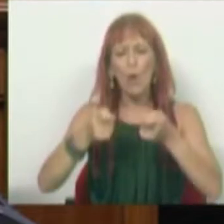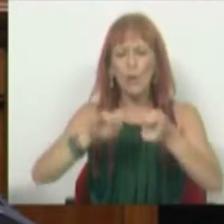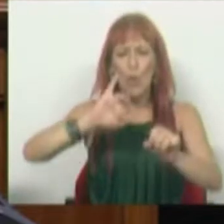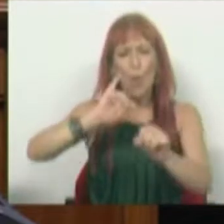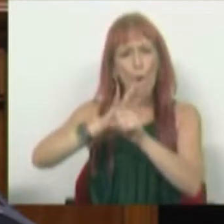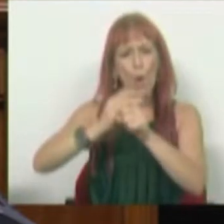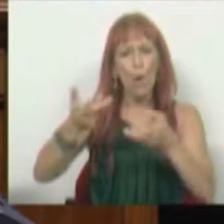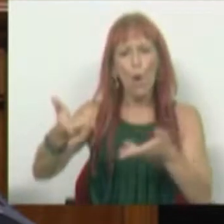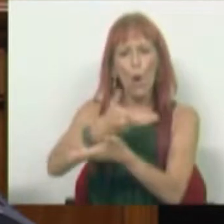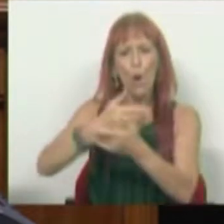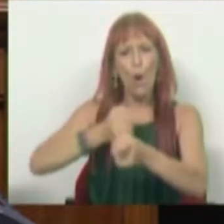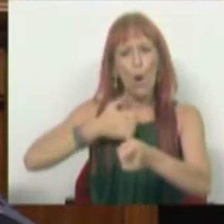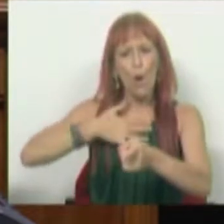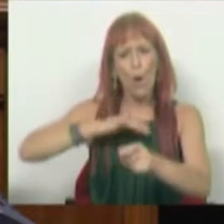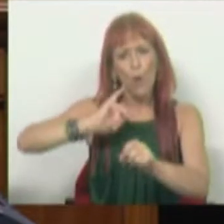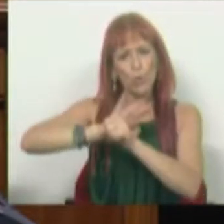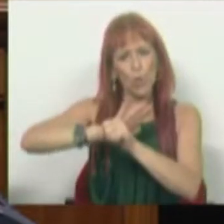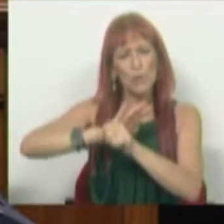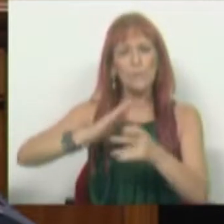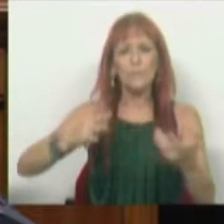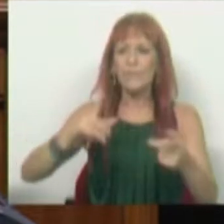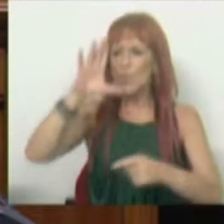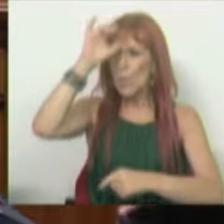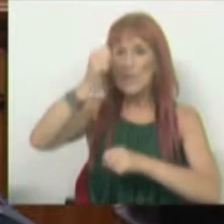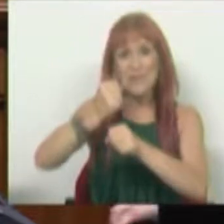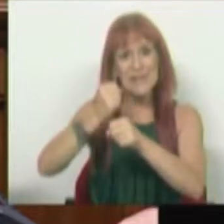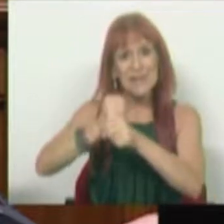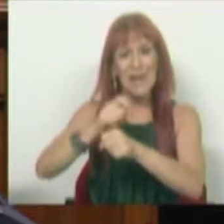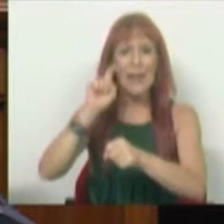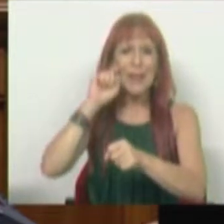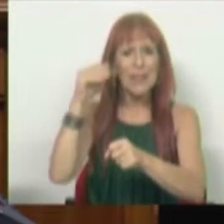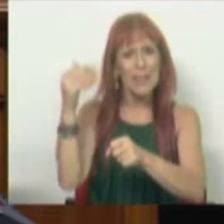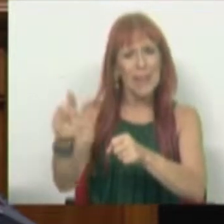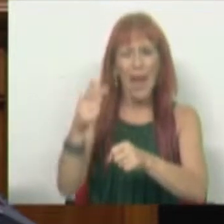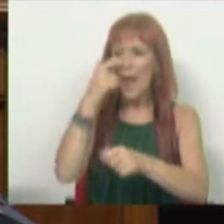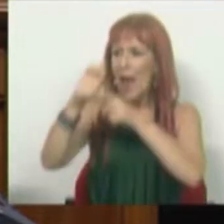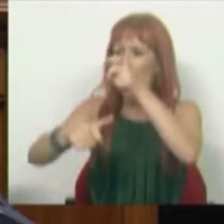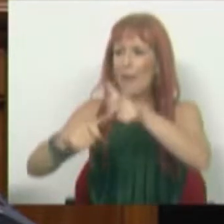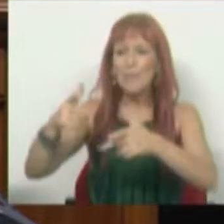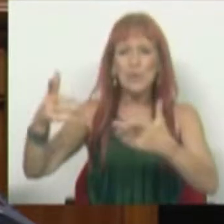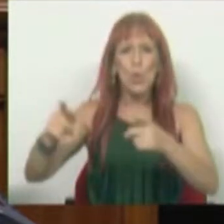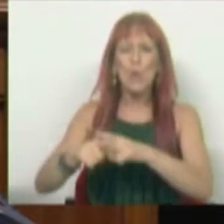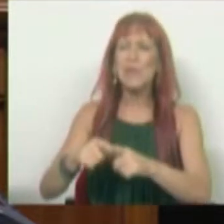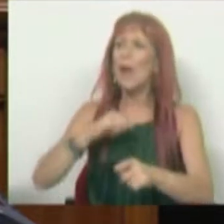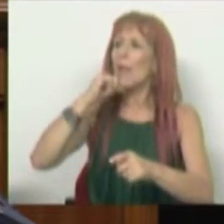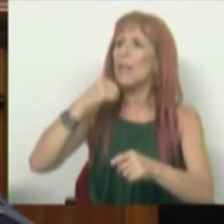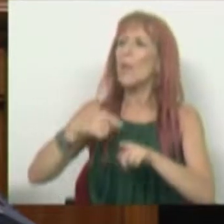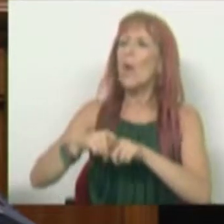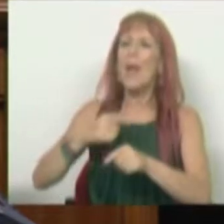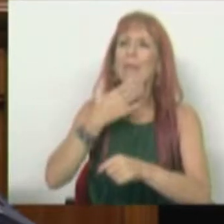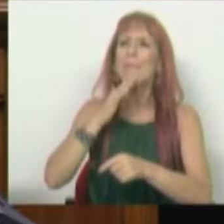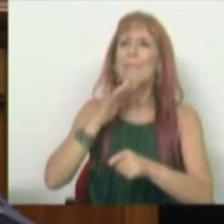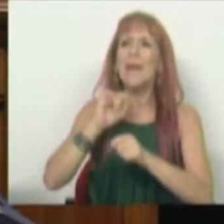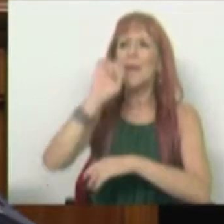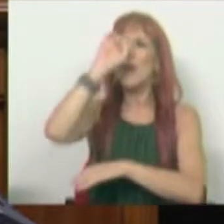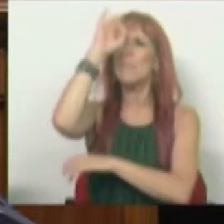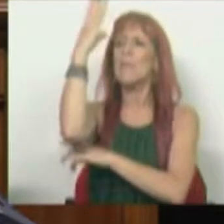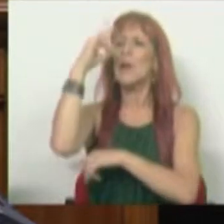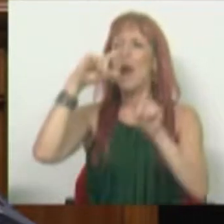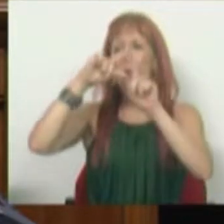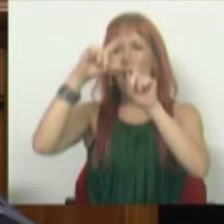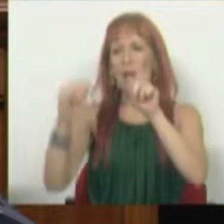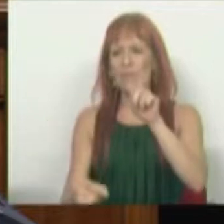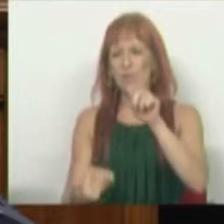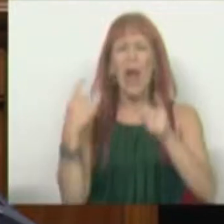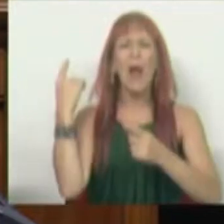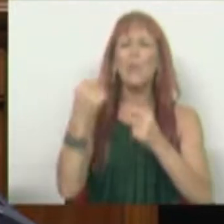relação até com a propriedade, e o Governo agir para garantir que as populações não fiquem permanentemente dependentes do eucalipto. Dirão